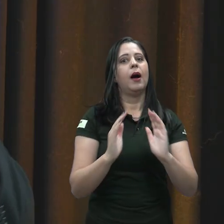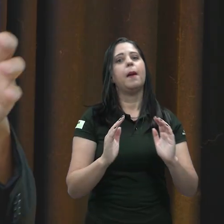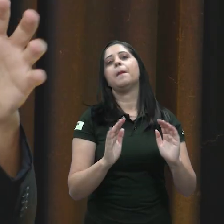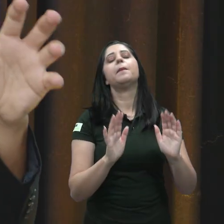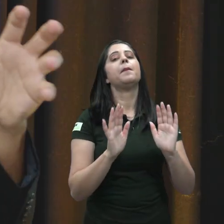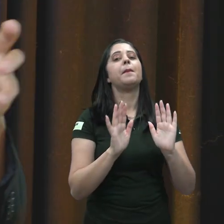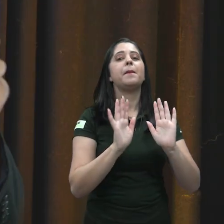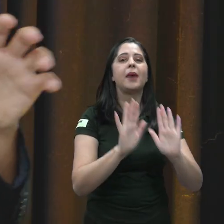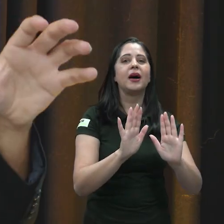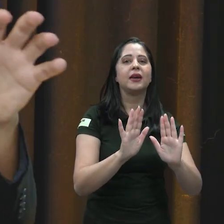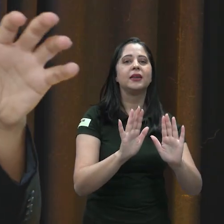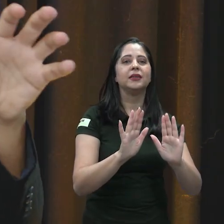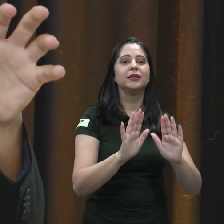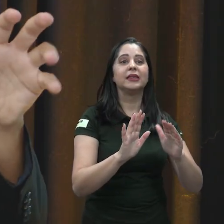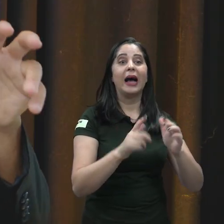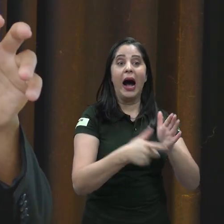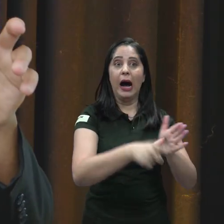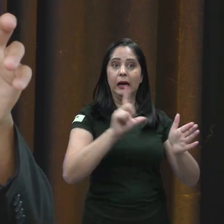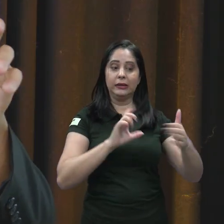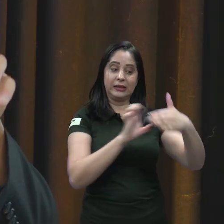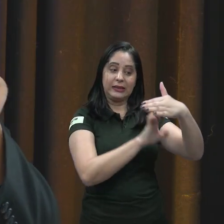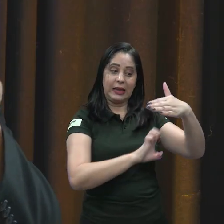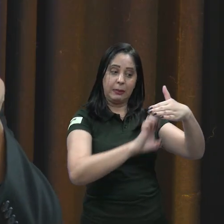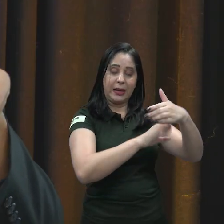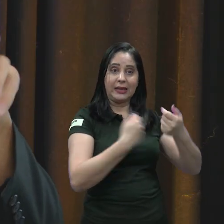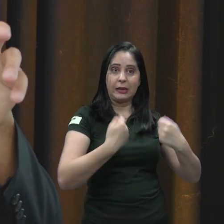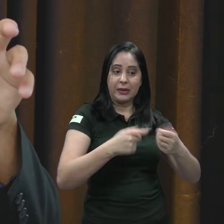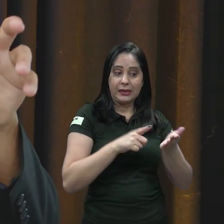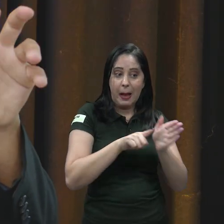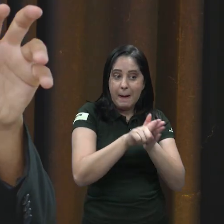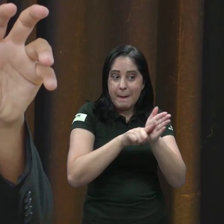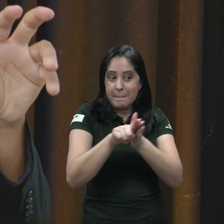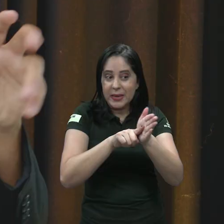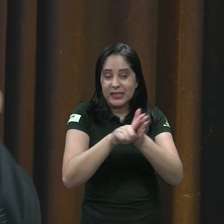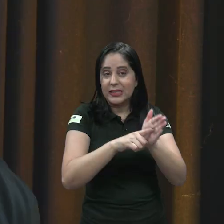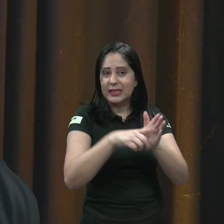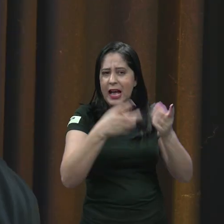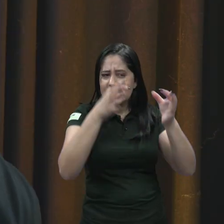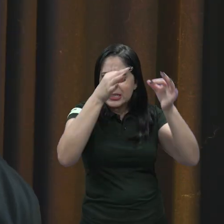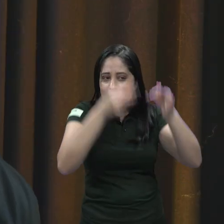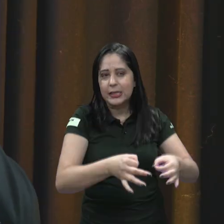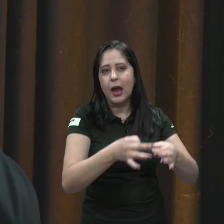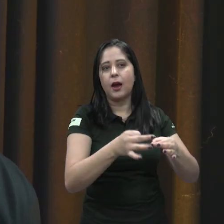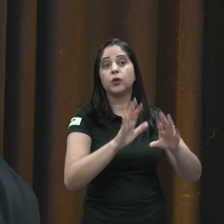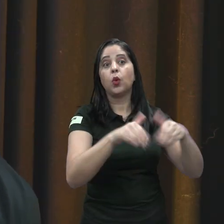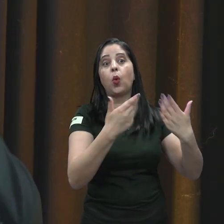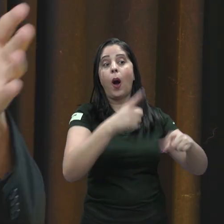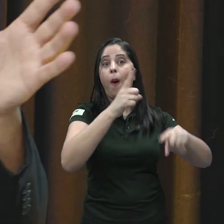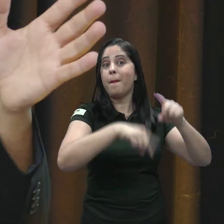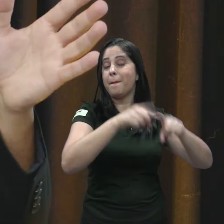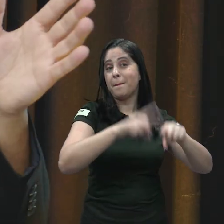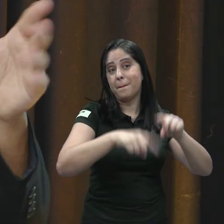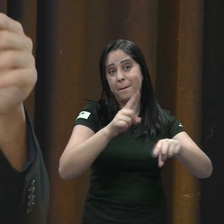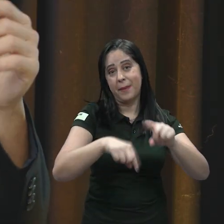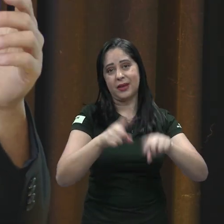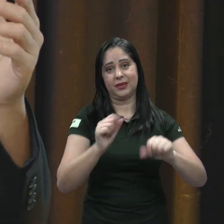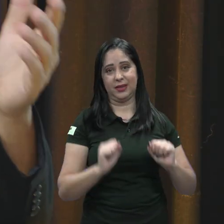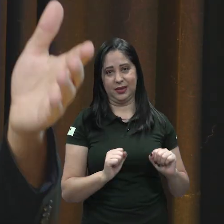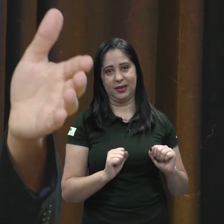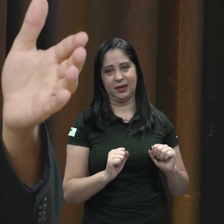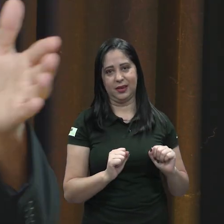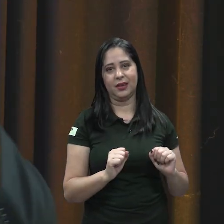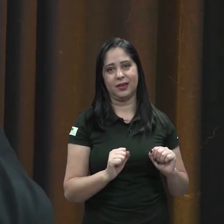Então, assim, precisa ser muito bem estudado para entender que tipo de produto que é, para entender qual é a dinâmica, vamos falar, temporal, para saber